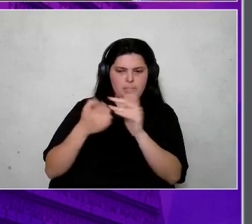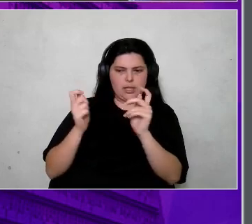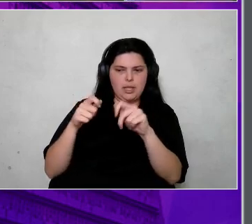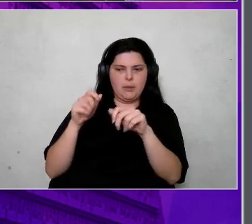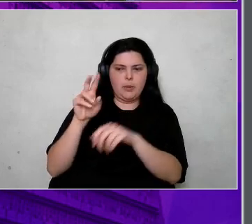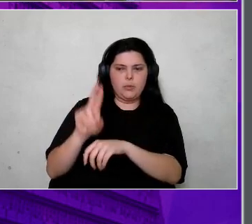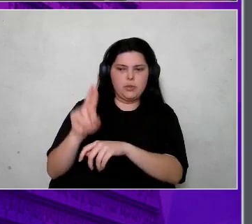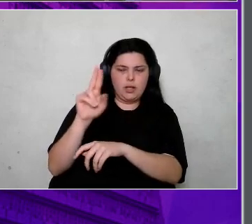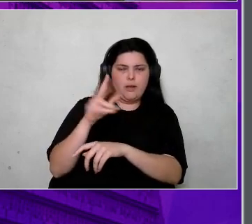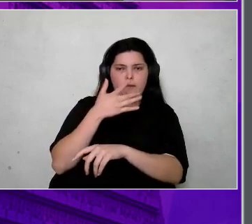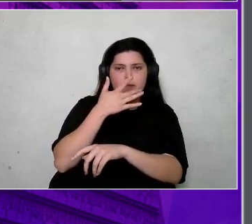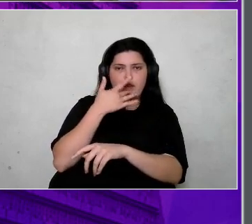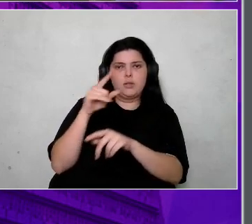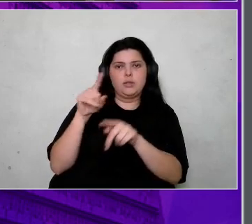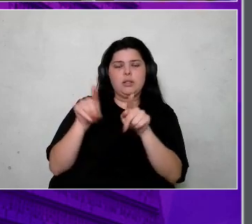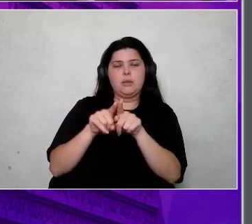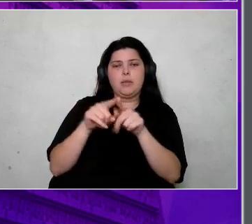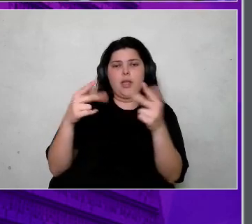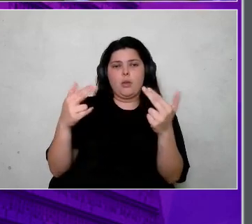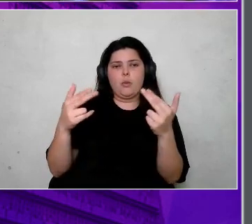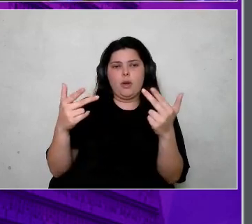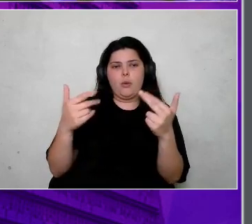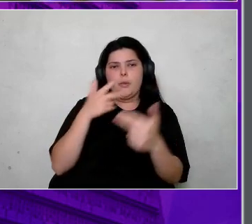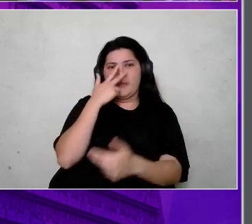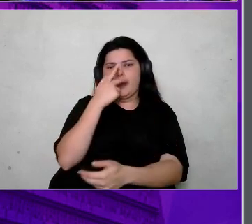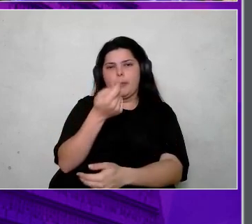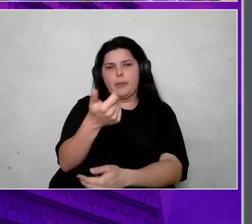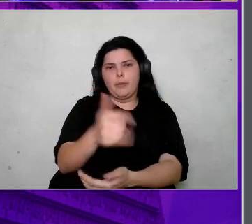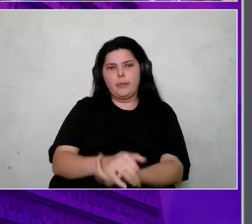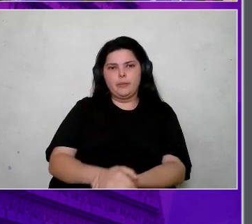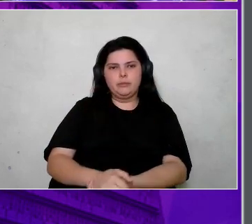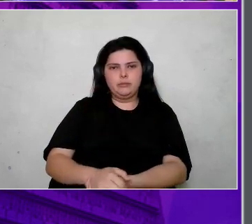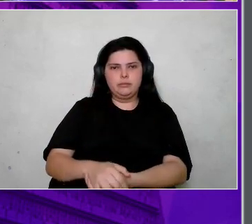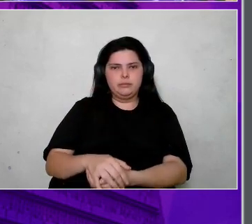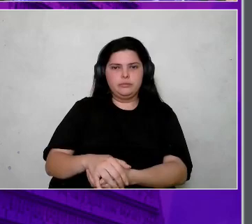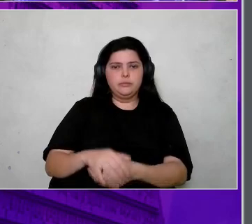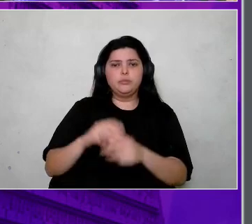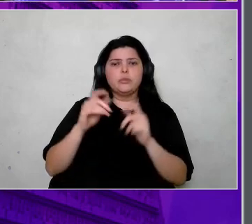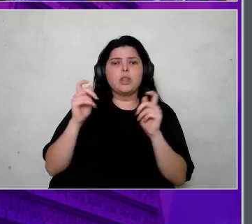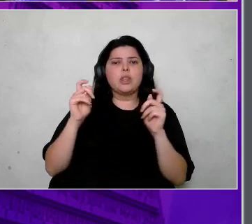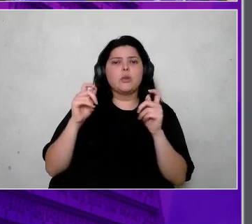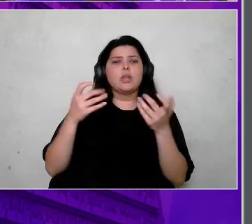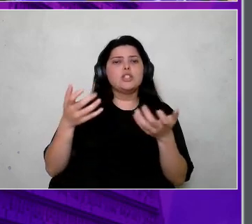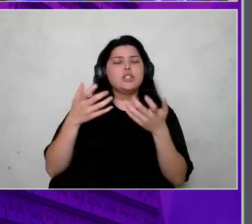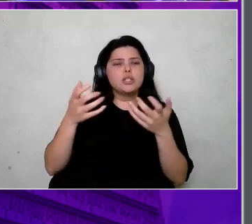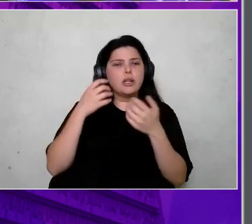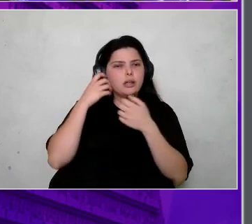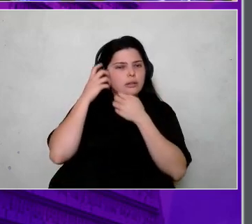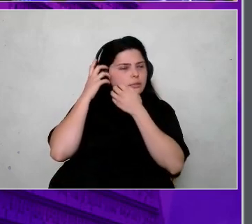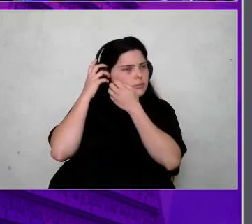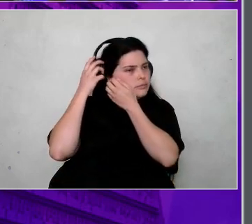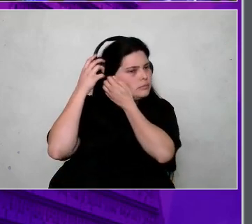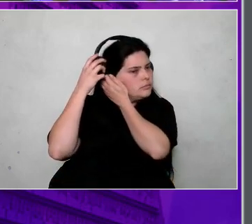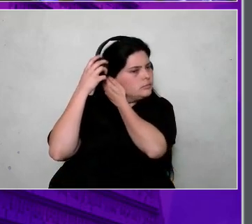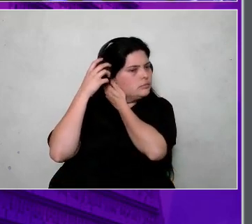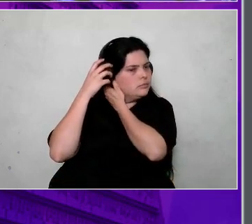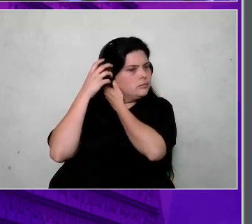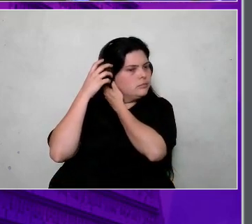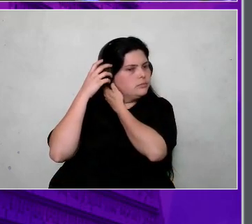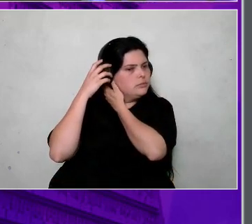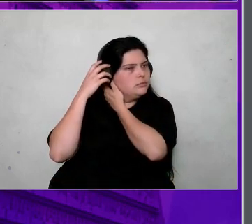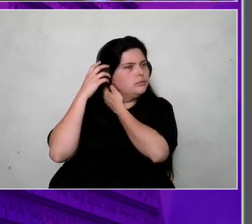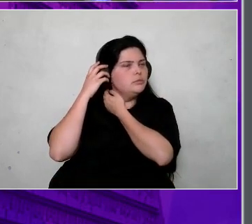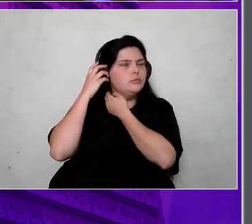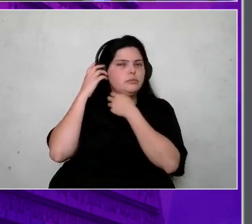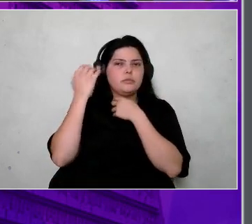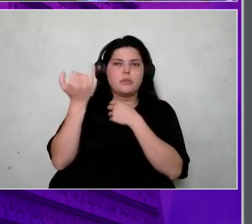são similares. O que a gente... o outro que eu achei muito interessante, que está relacionado com a trilha